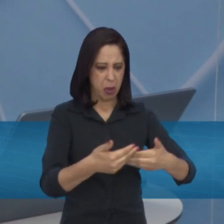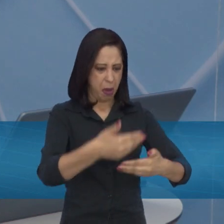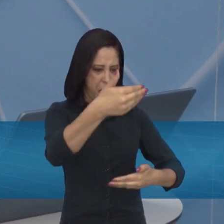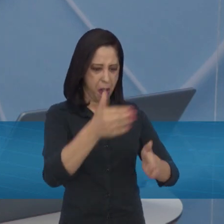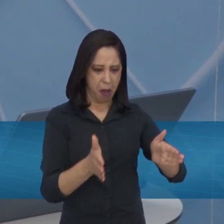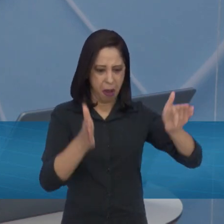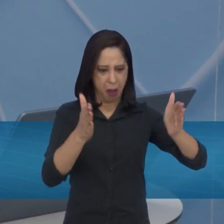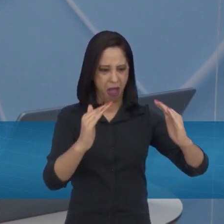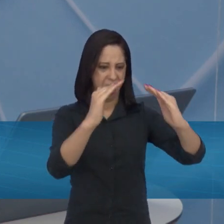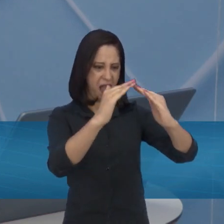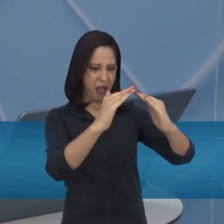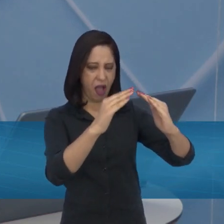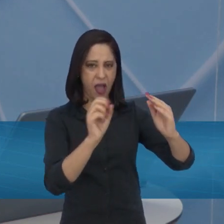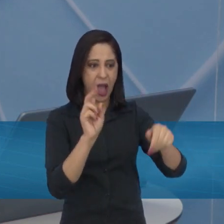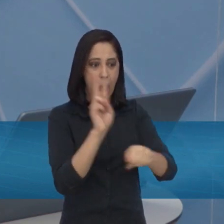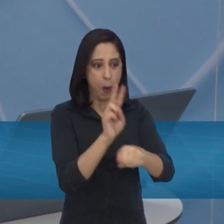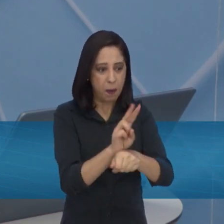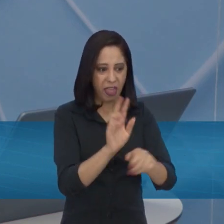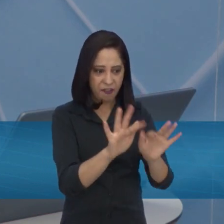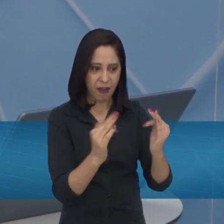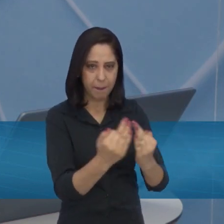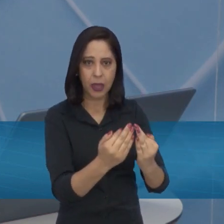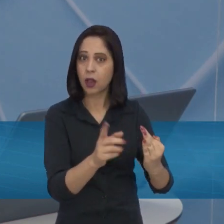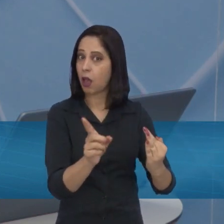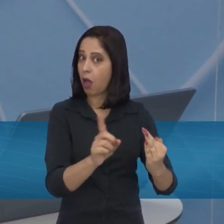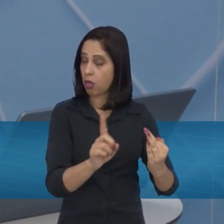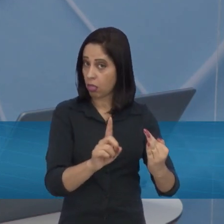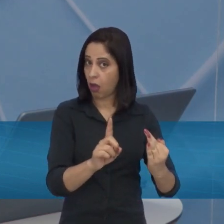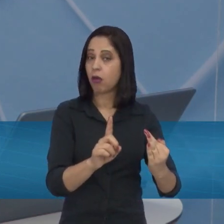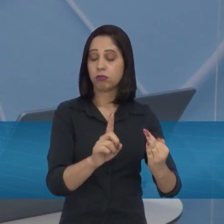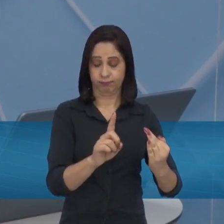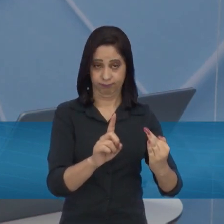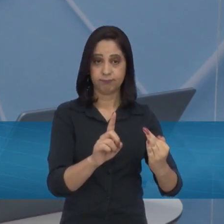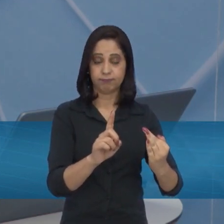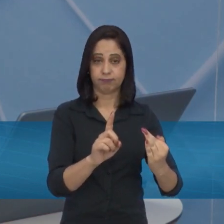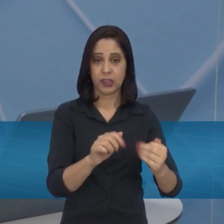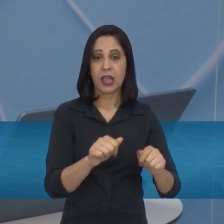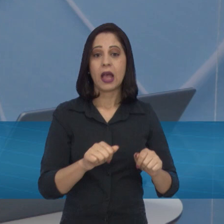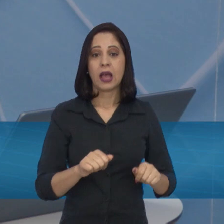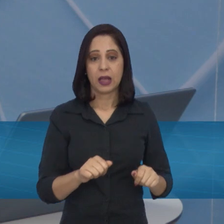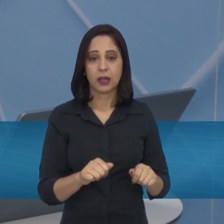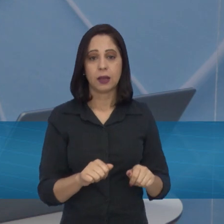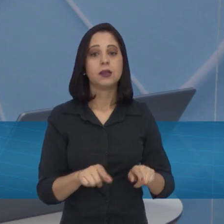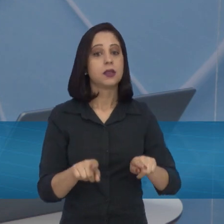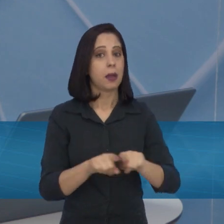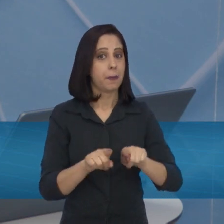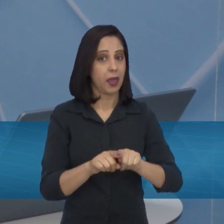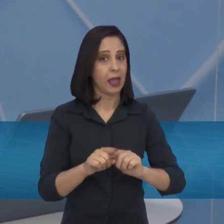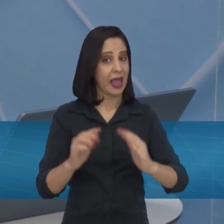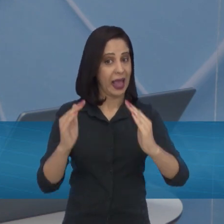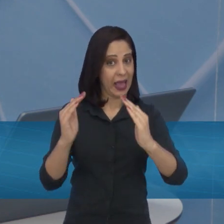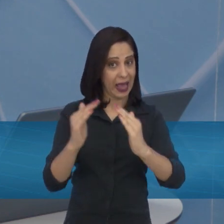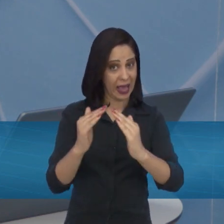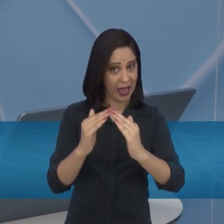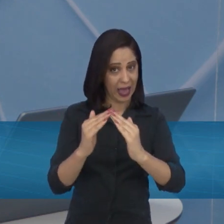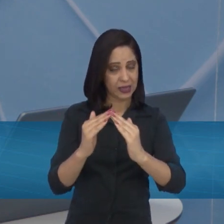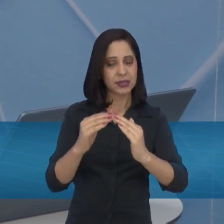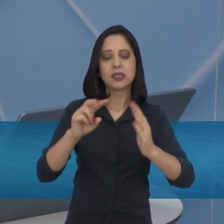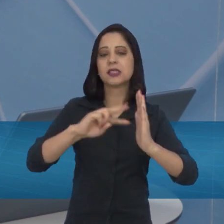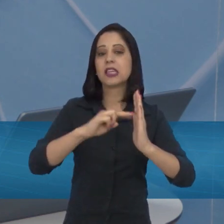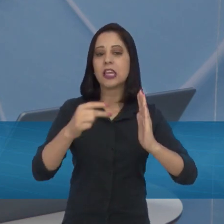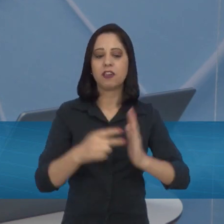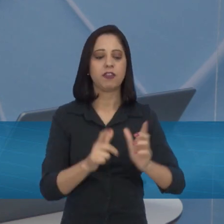com um teto para proteger as pessoas das variações climáticas, por exemplo. Por moradia, entende-se um